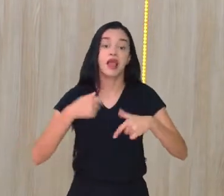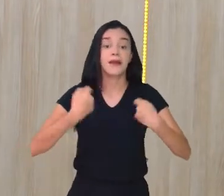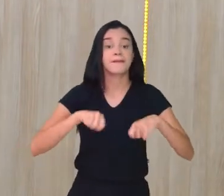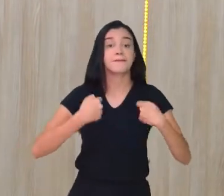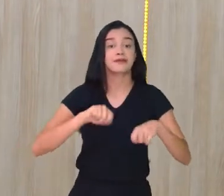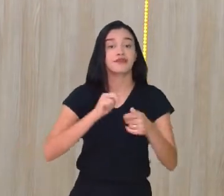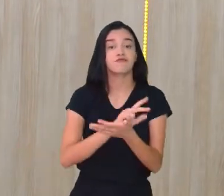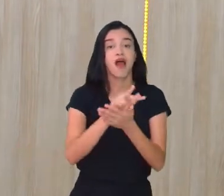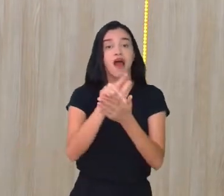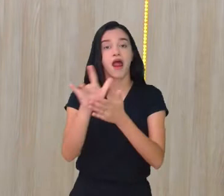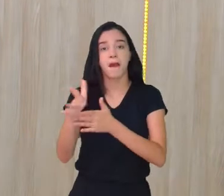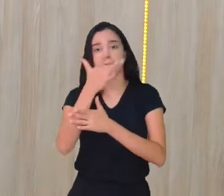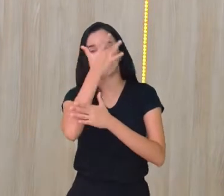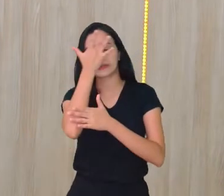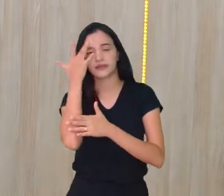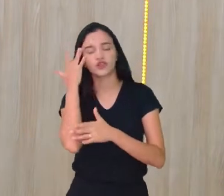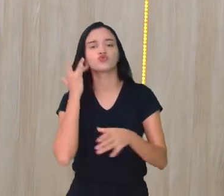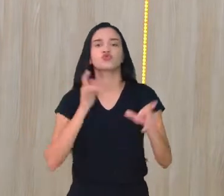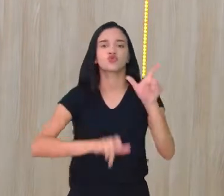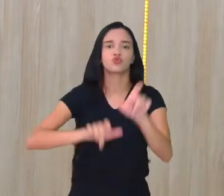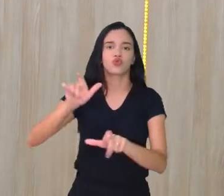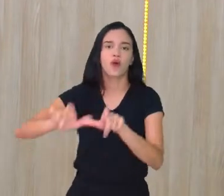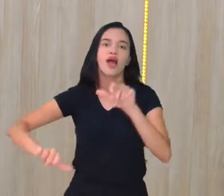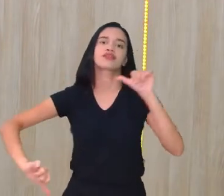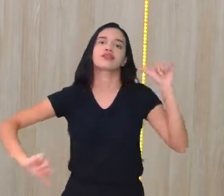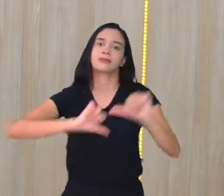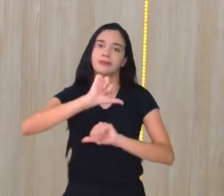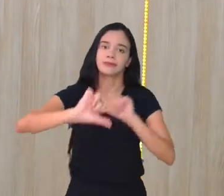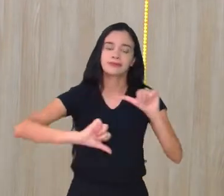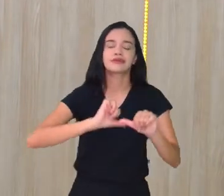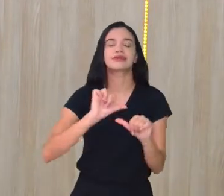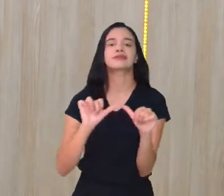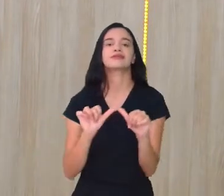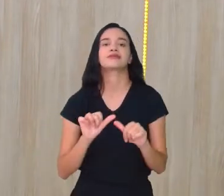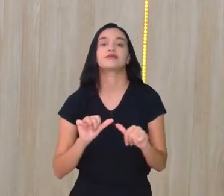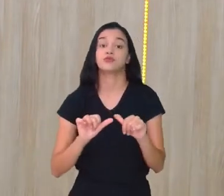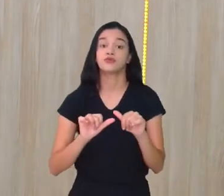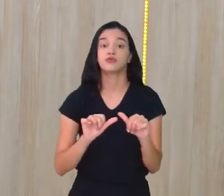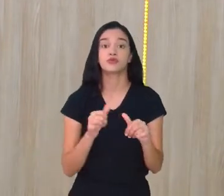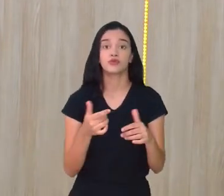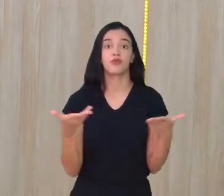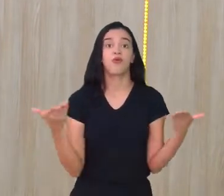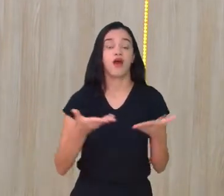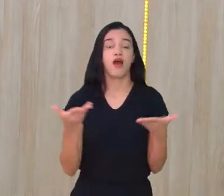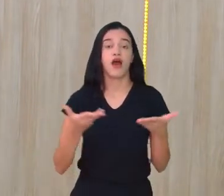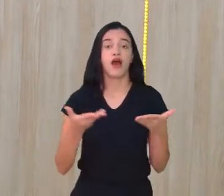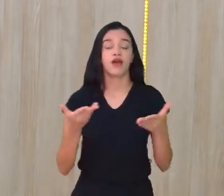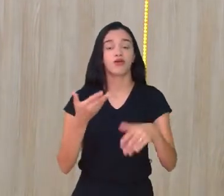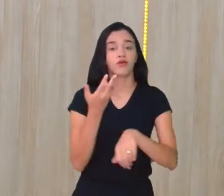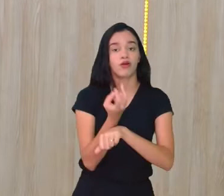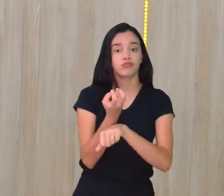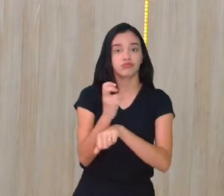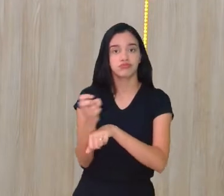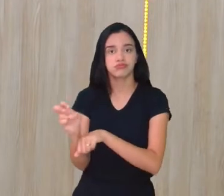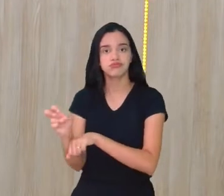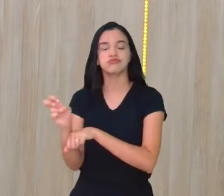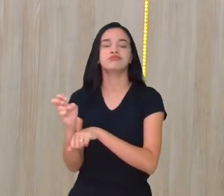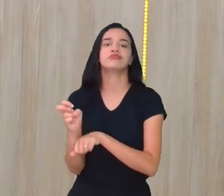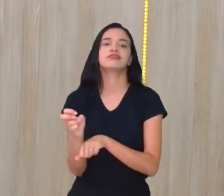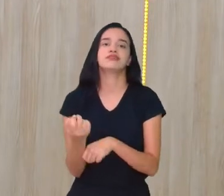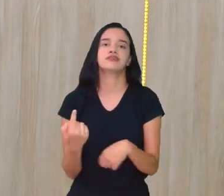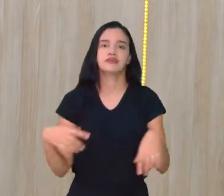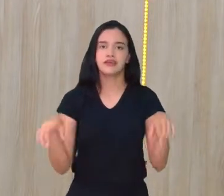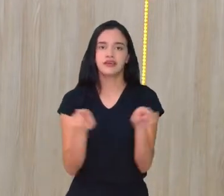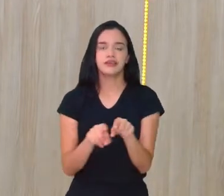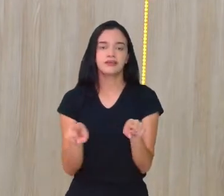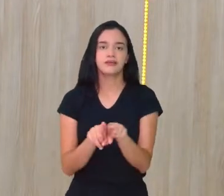vários trabalhadores. Aí já tem toda aquela questão de êxodo rural, daquela questão